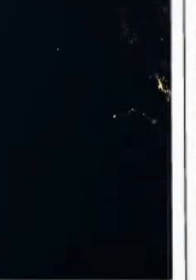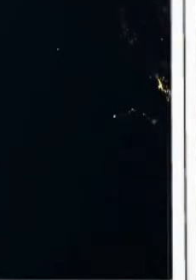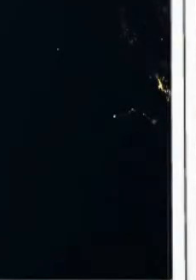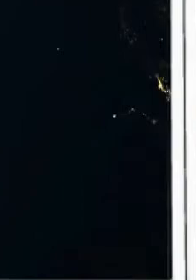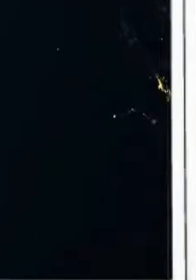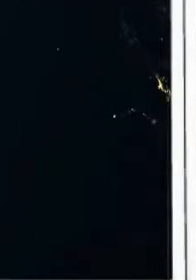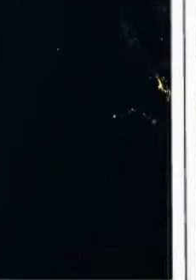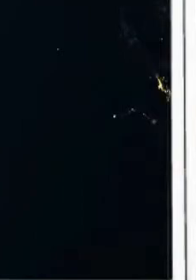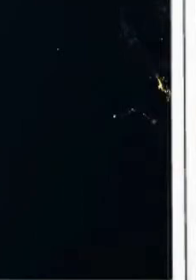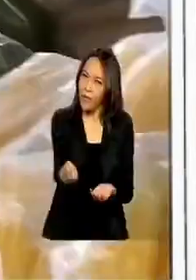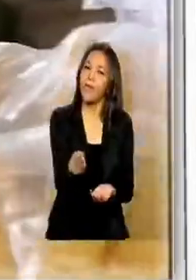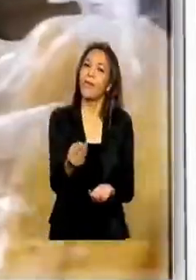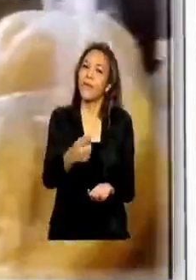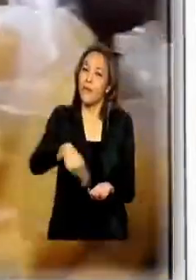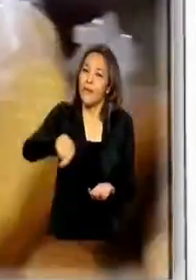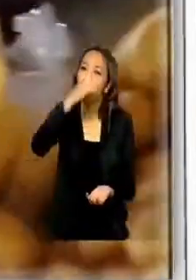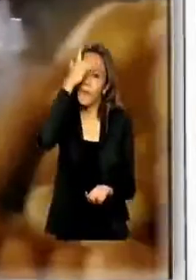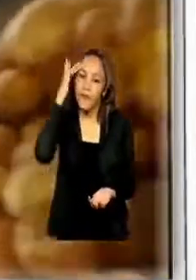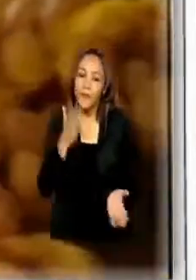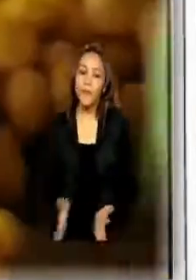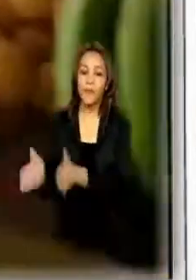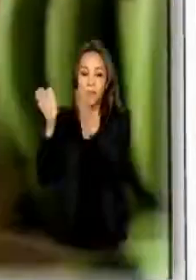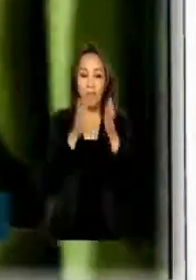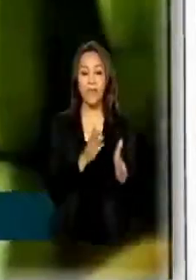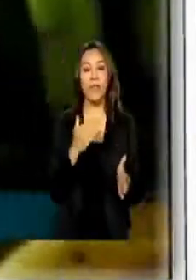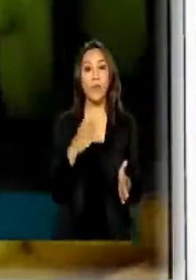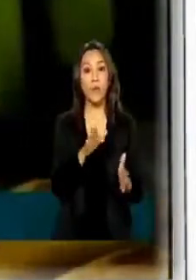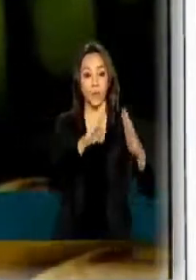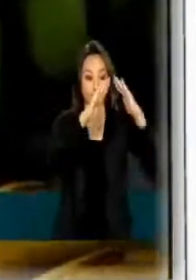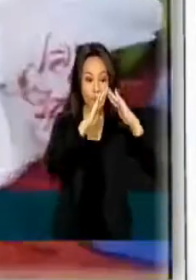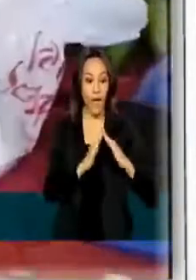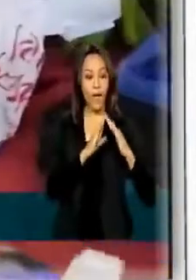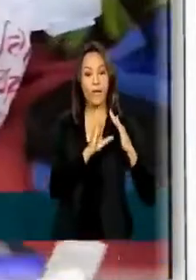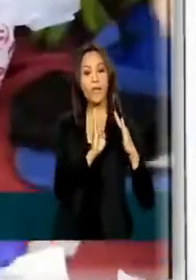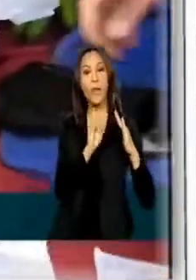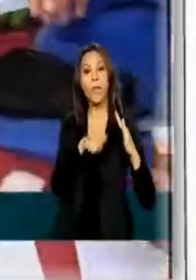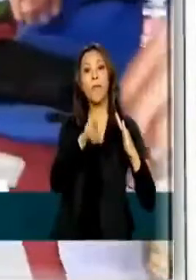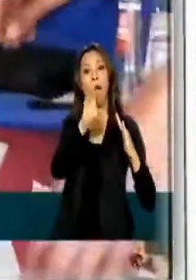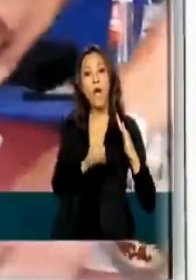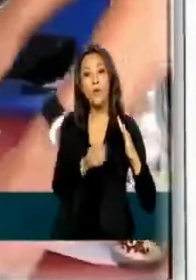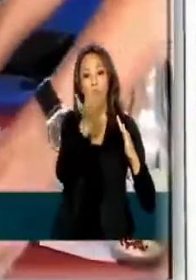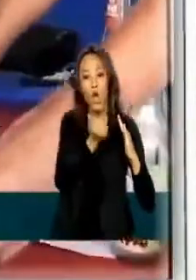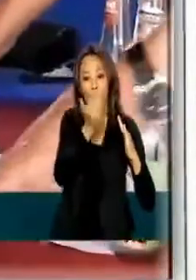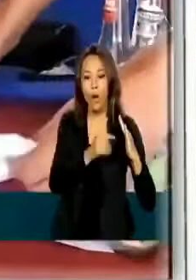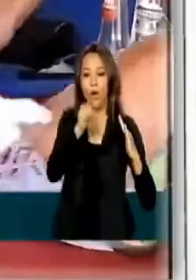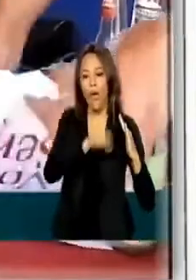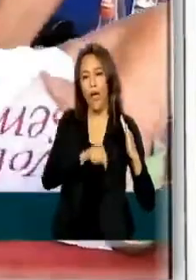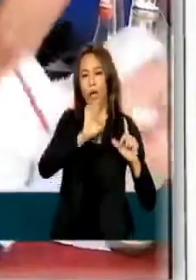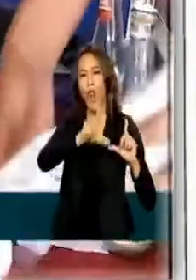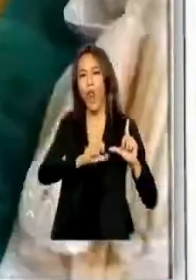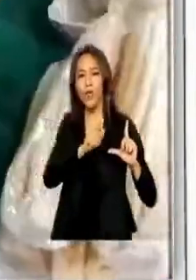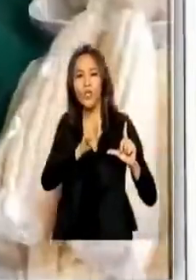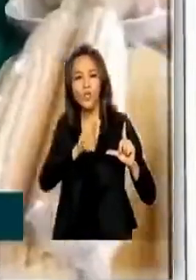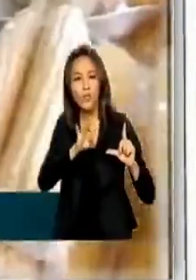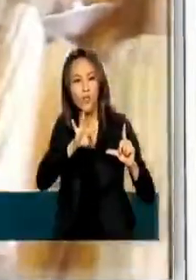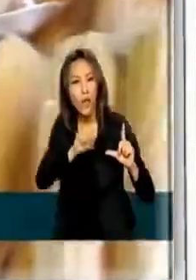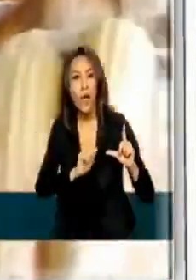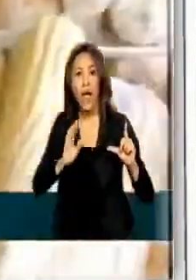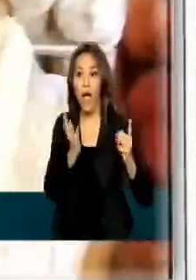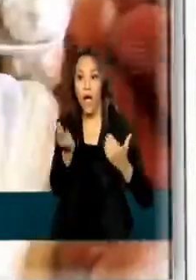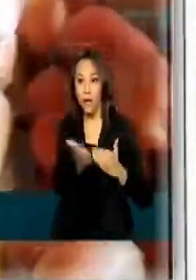manchete jornalística de hoje. O governo brasileiro investe em bancos de alimento para justamente evitar o desperdício